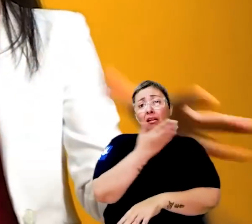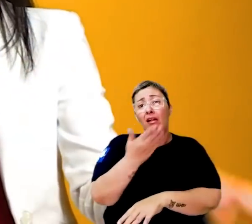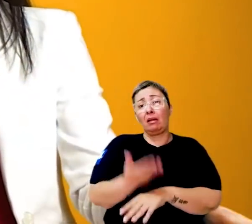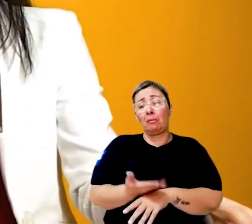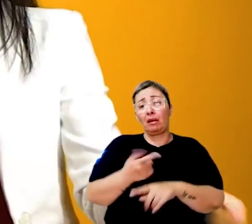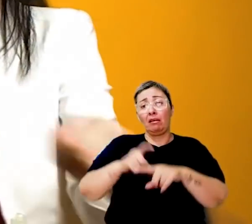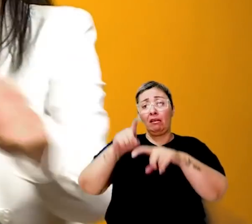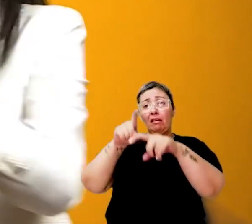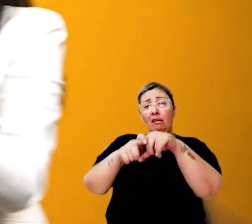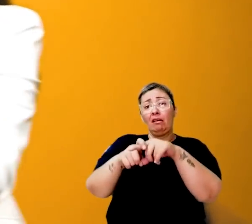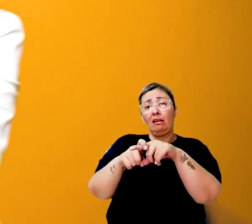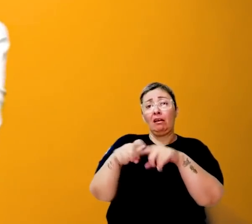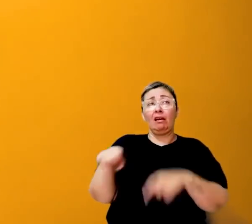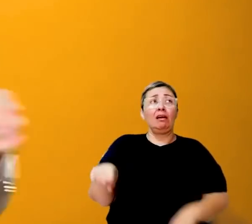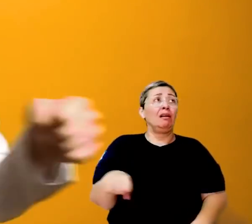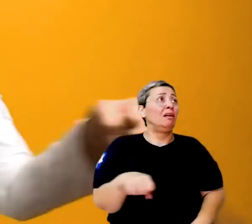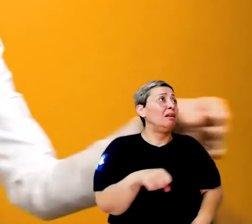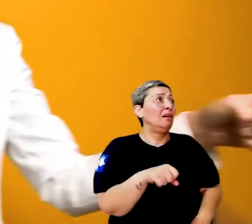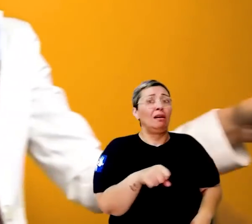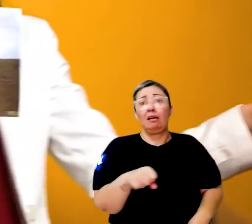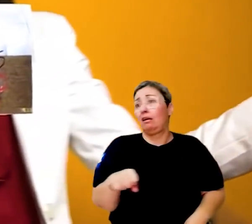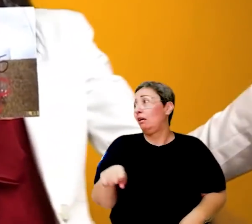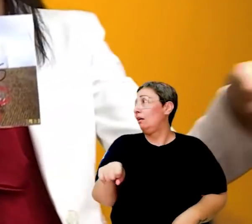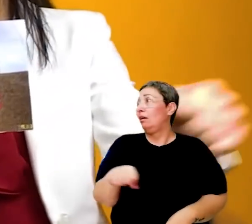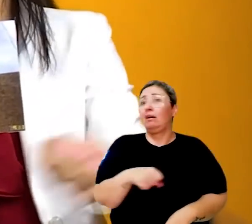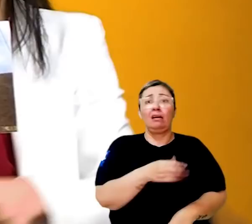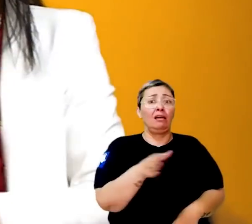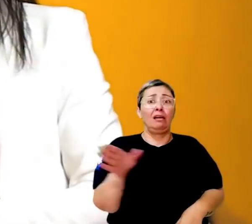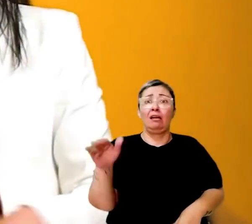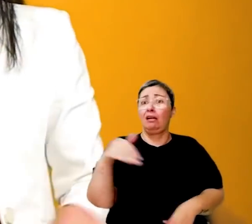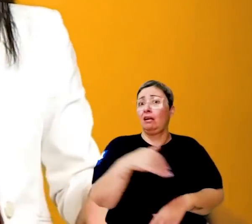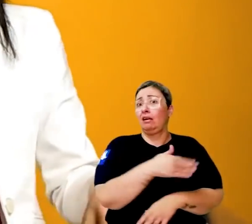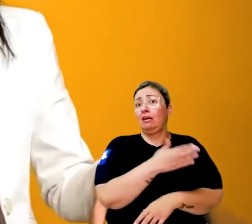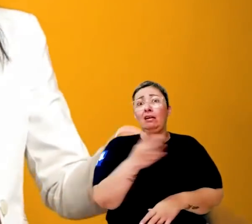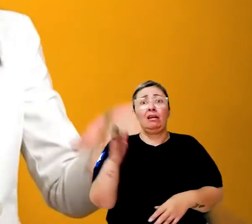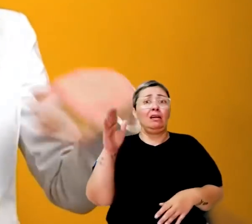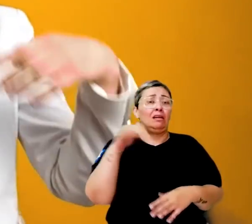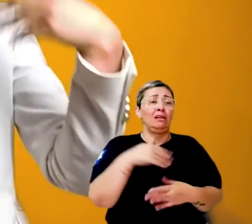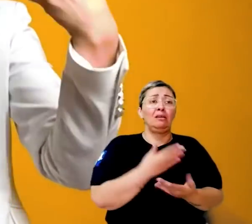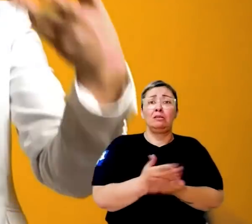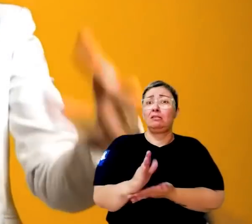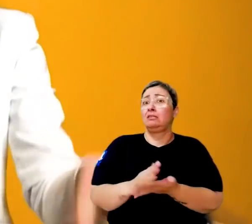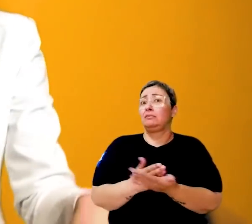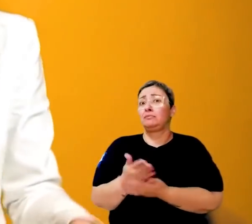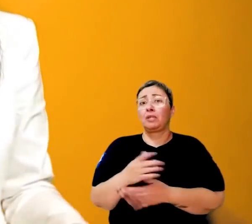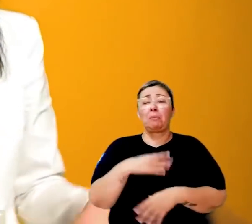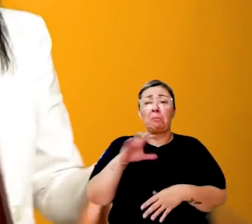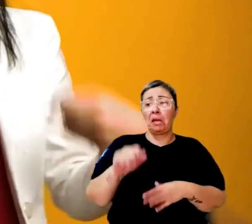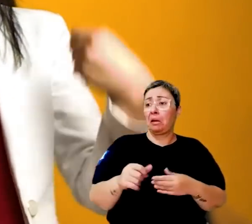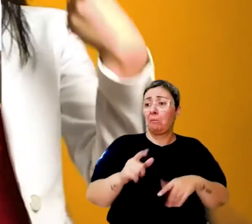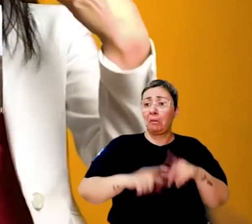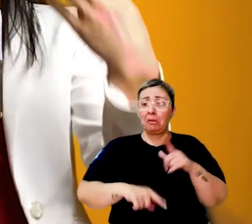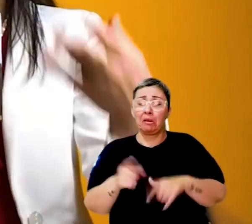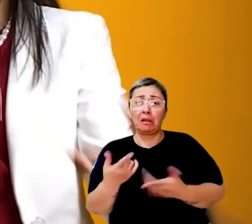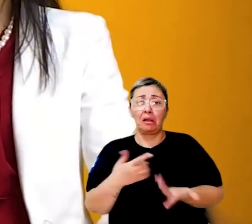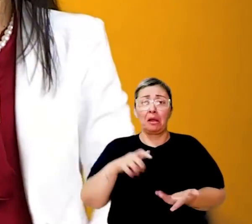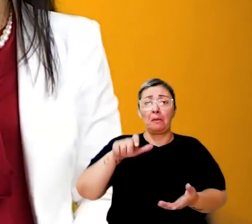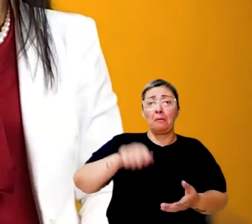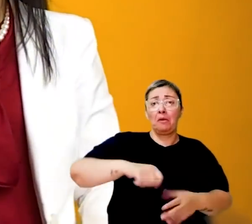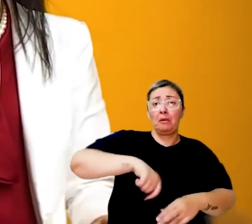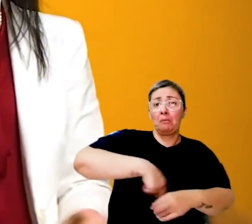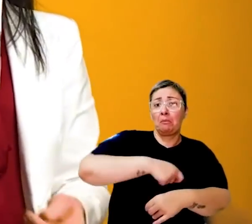Pega um cabide, fica andando para lá e para cá dentro de casa com cabide, pega um objeto, pega a tampa de